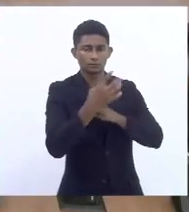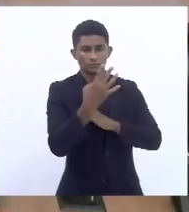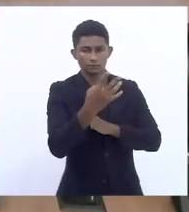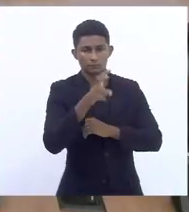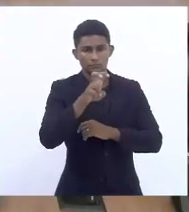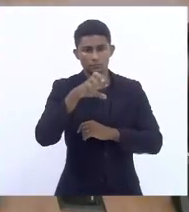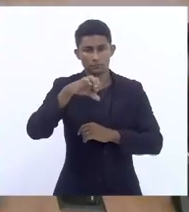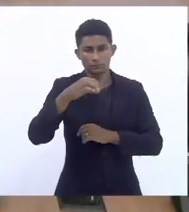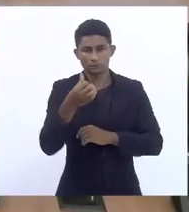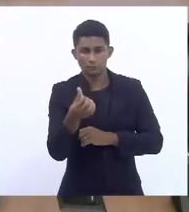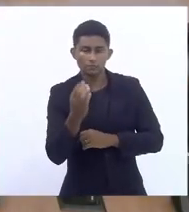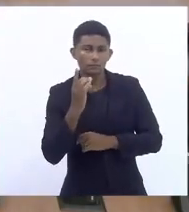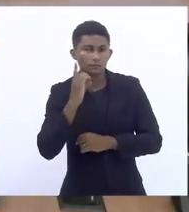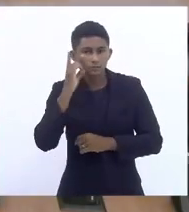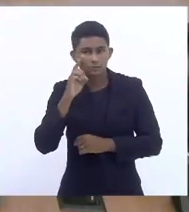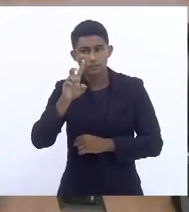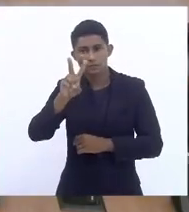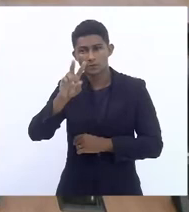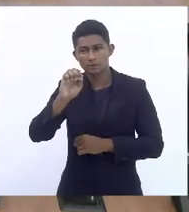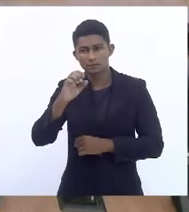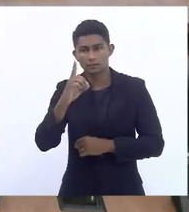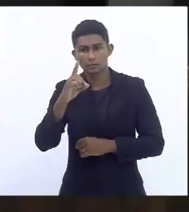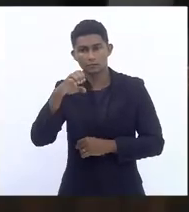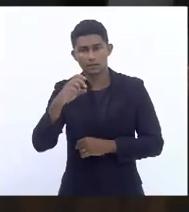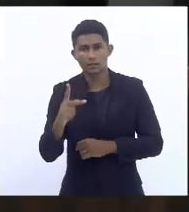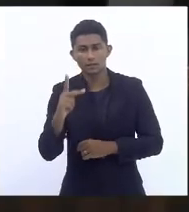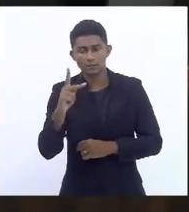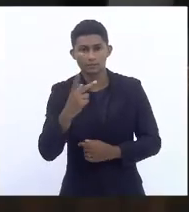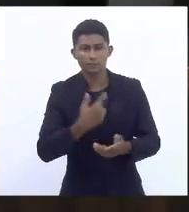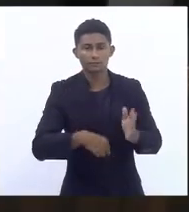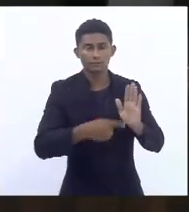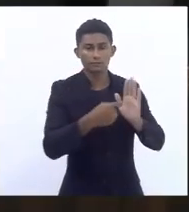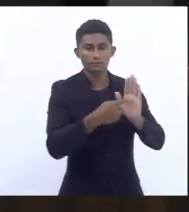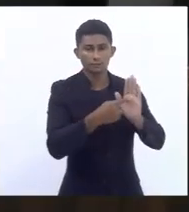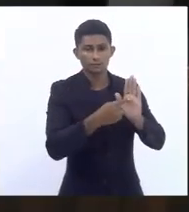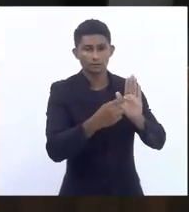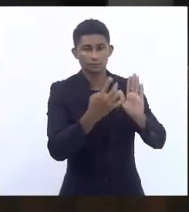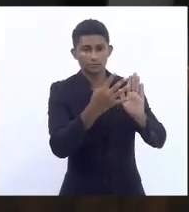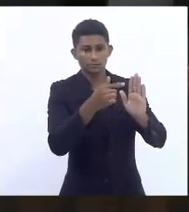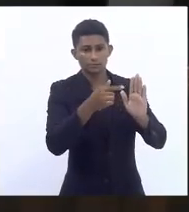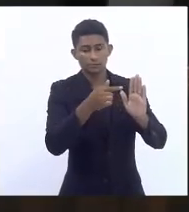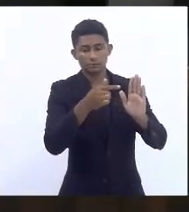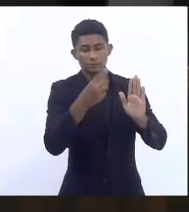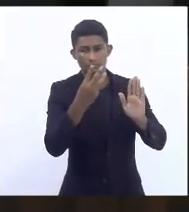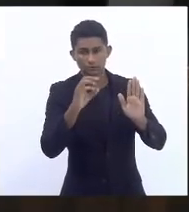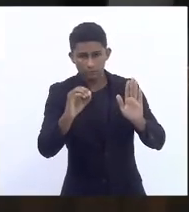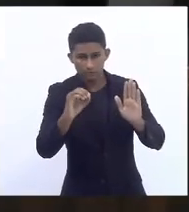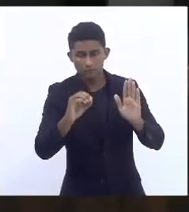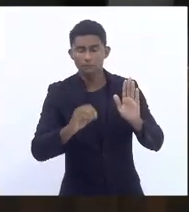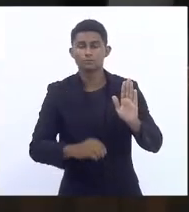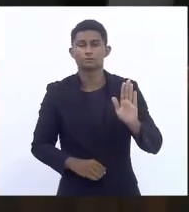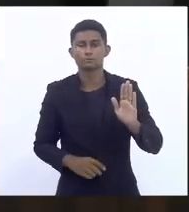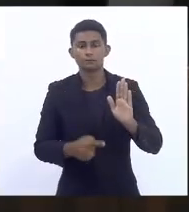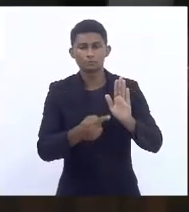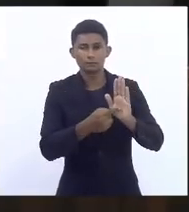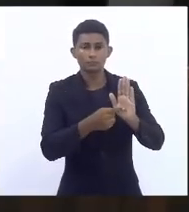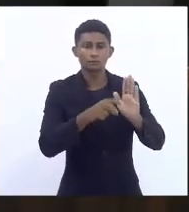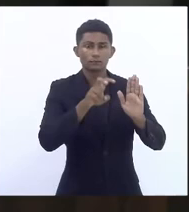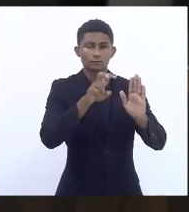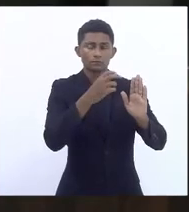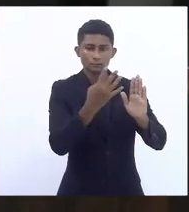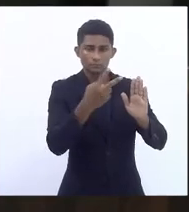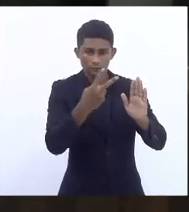4596, deputado Valdeque Carneiro. Projeto de lei 4730, deputado Anderson Moraes. Projeto de lei